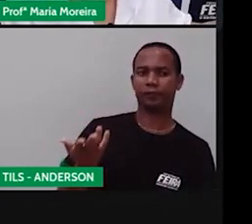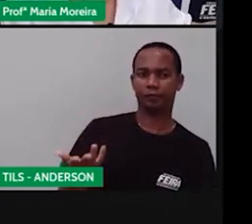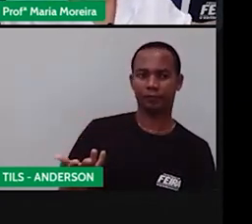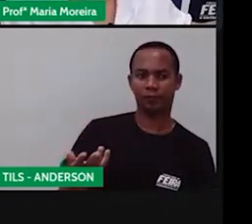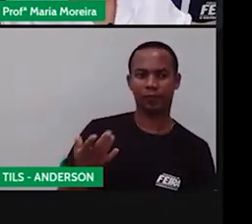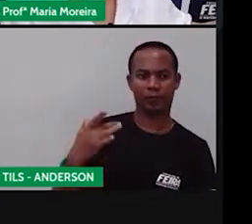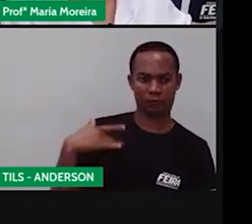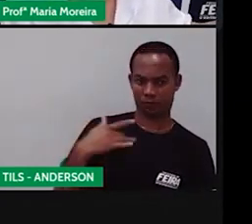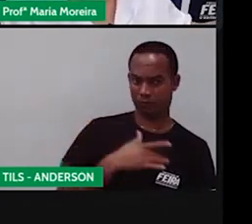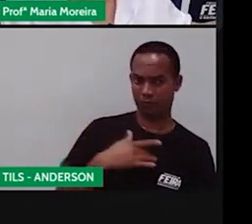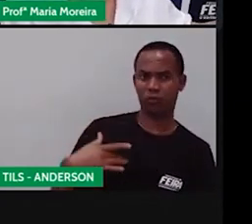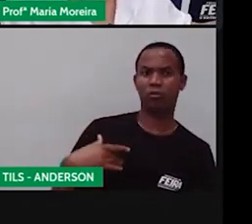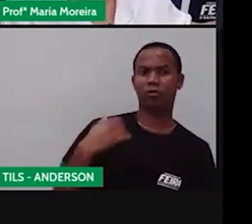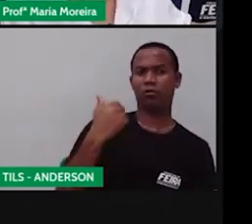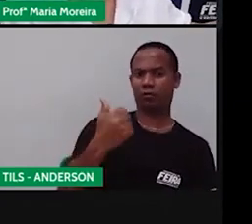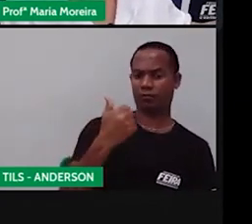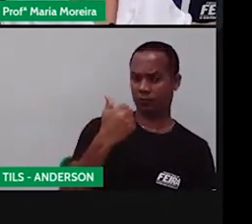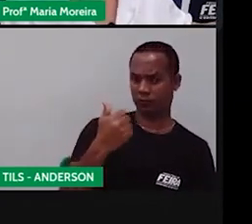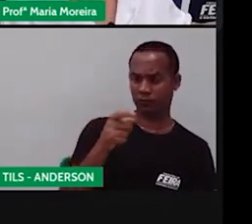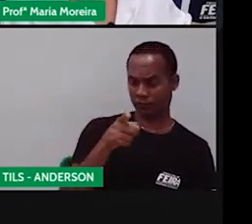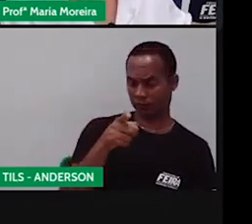Pronto, você está bem?